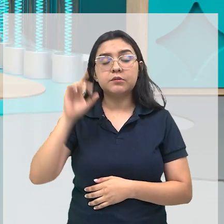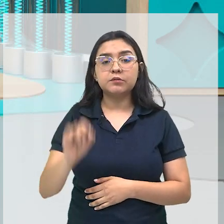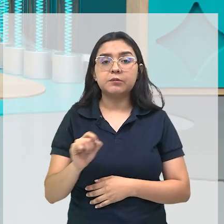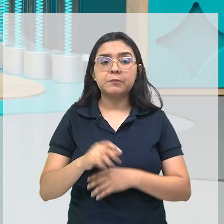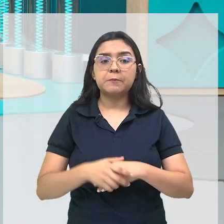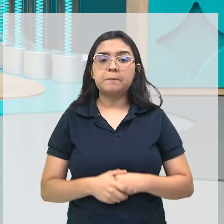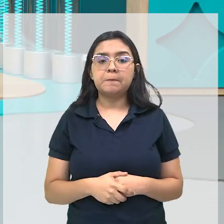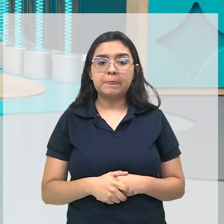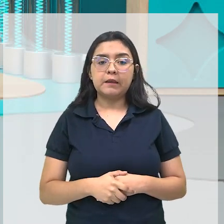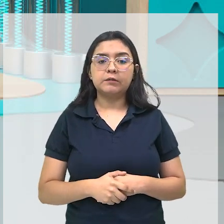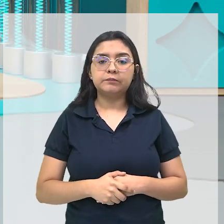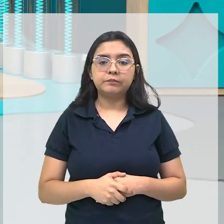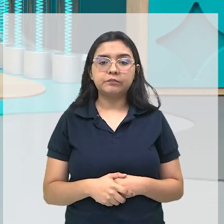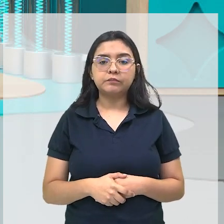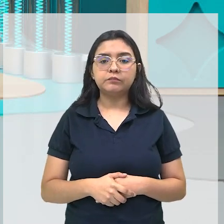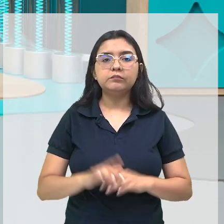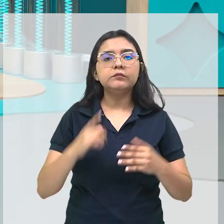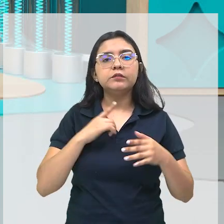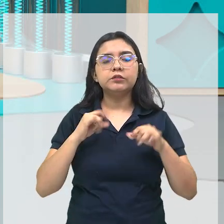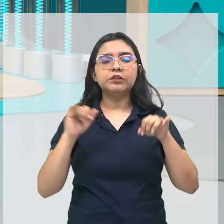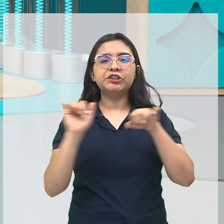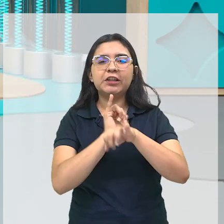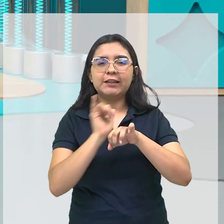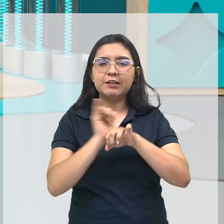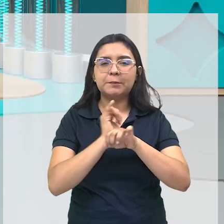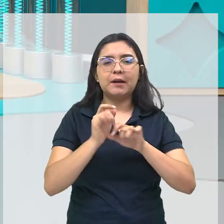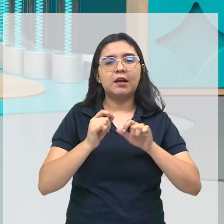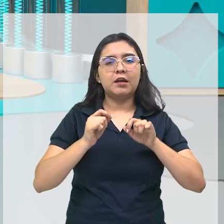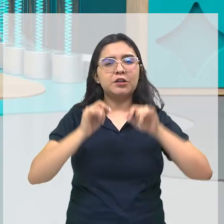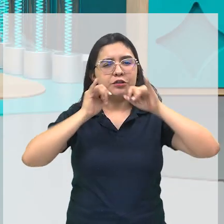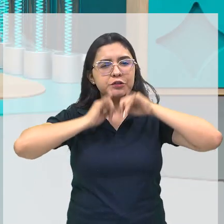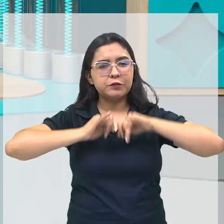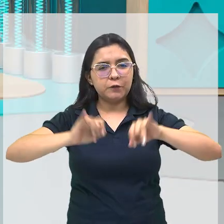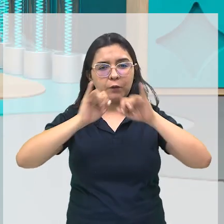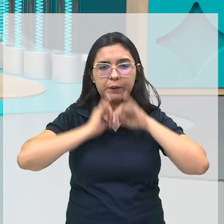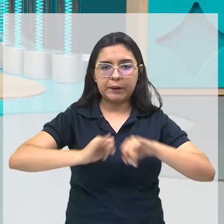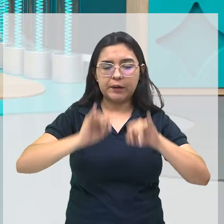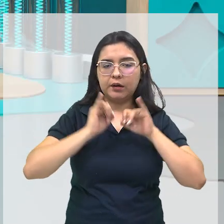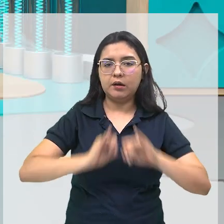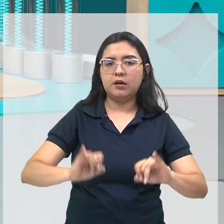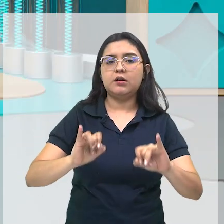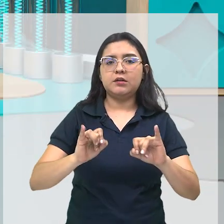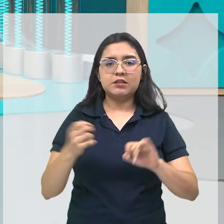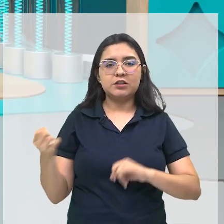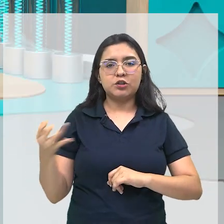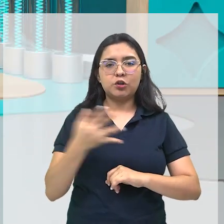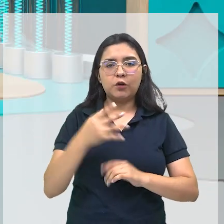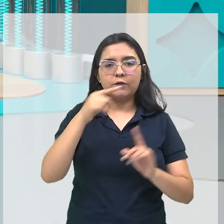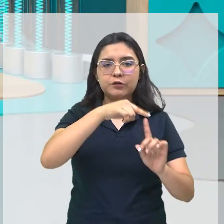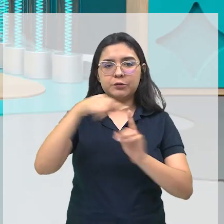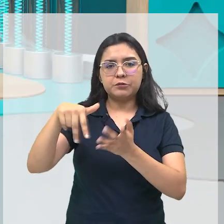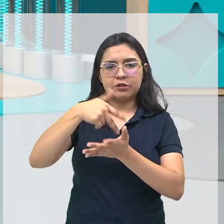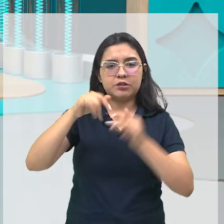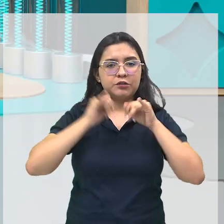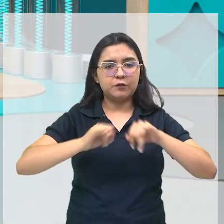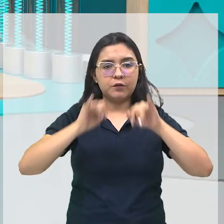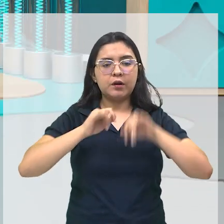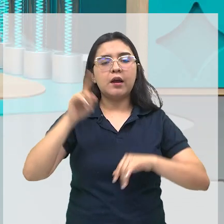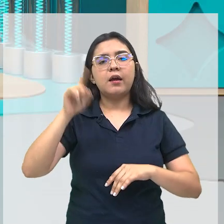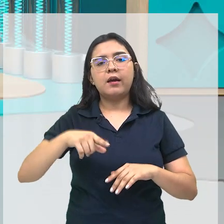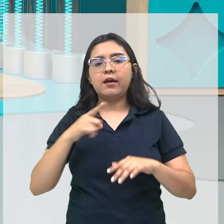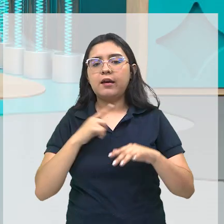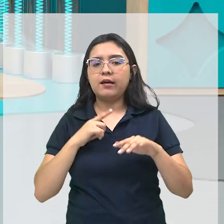como ferramenta de divulgação, né, desses novos estilos que vão surgindo, as